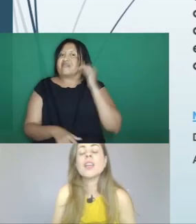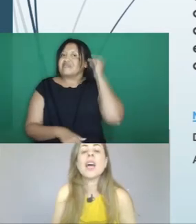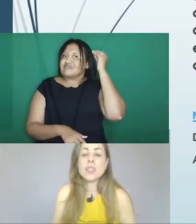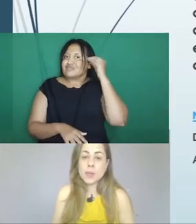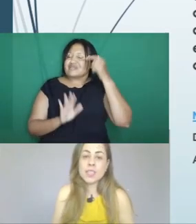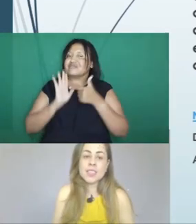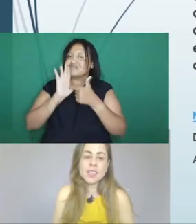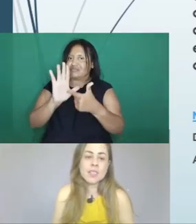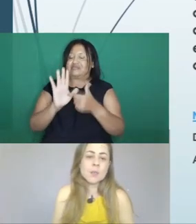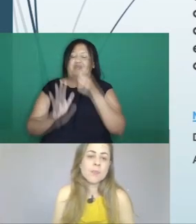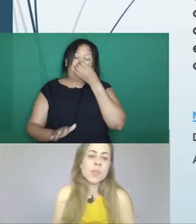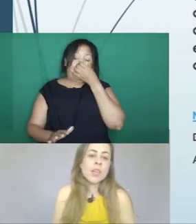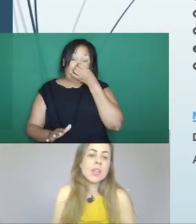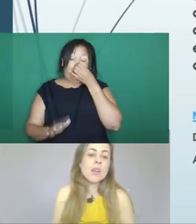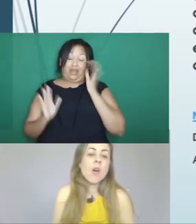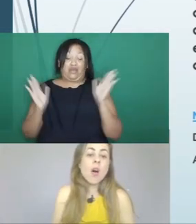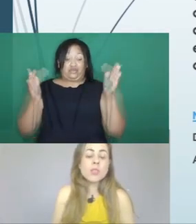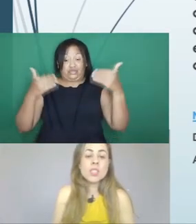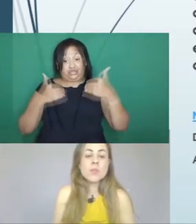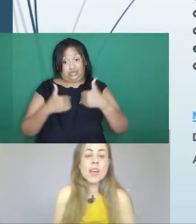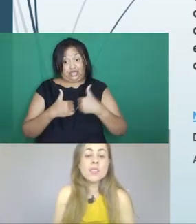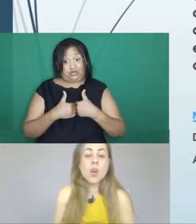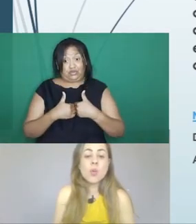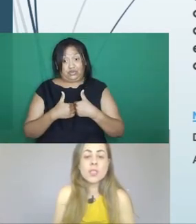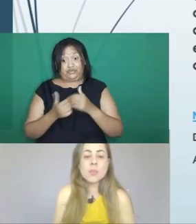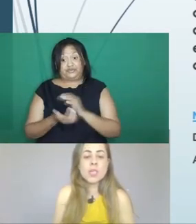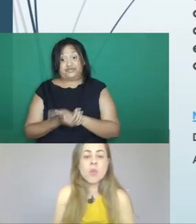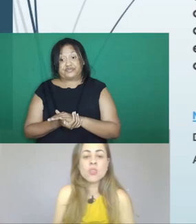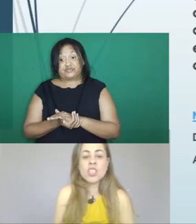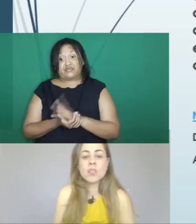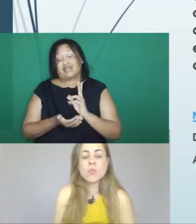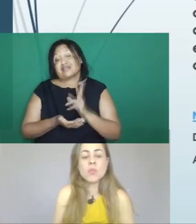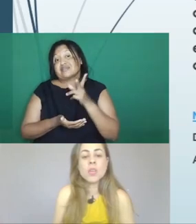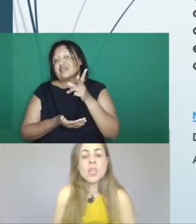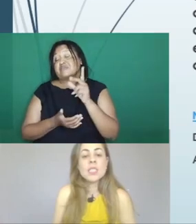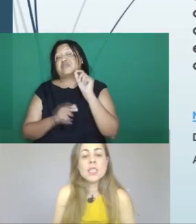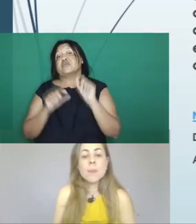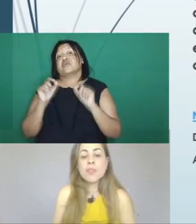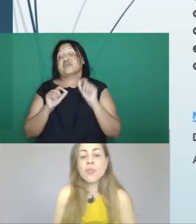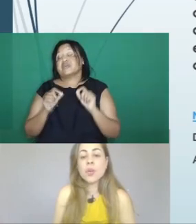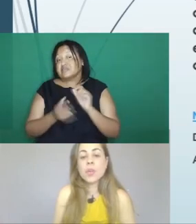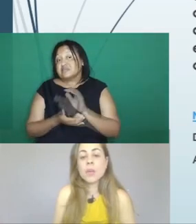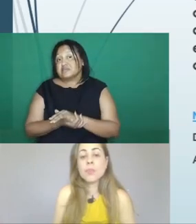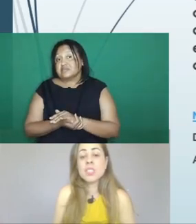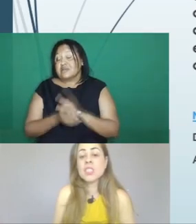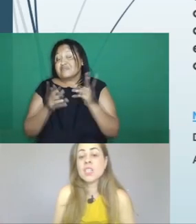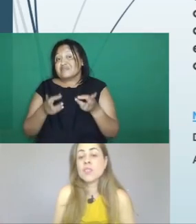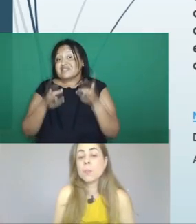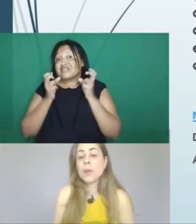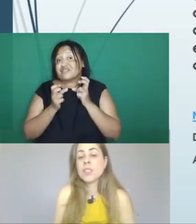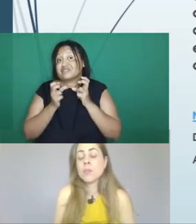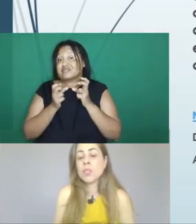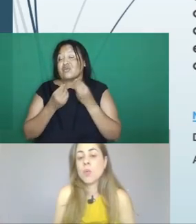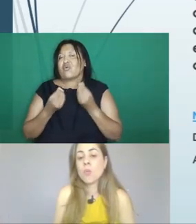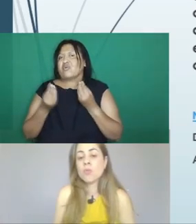o que a experiência deles então o autismo resolve o autismo sempre foi o quê por